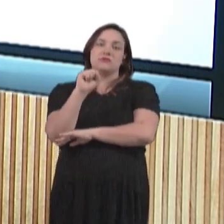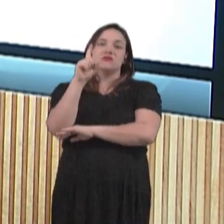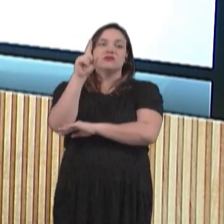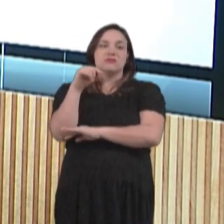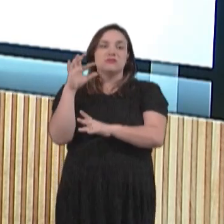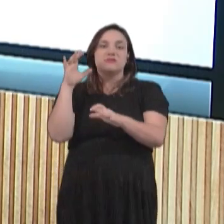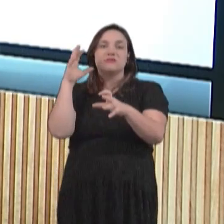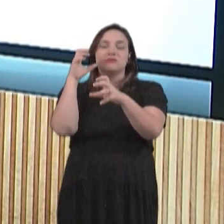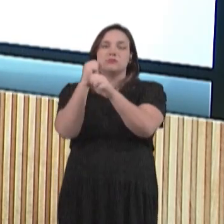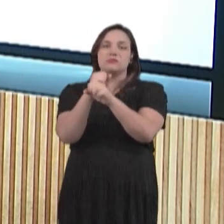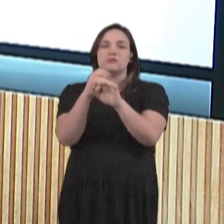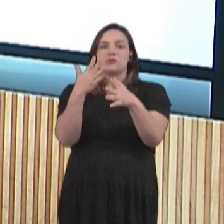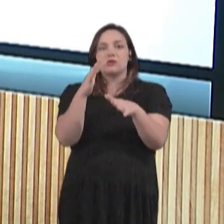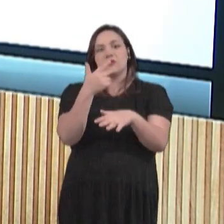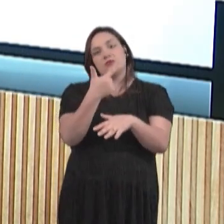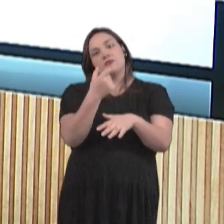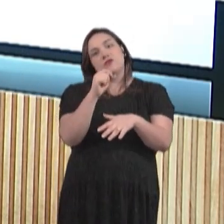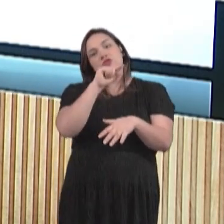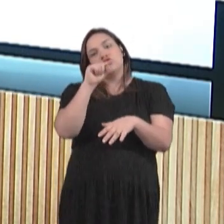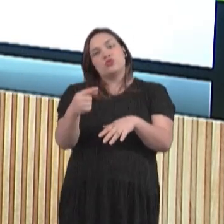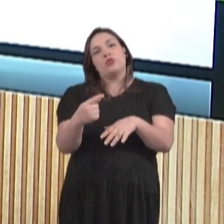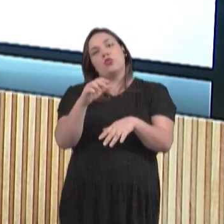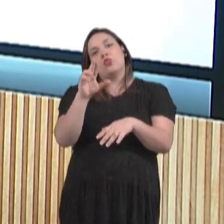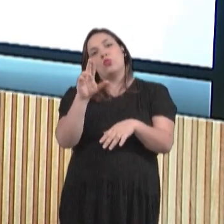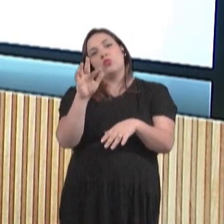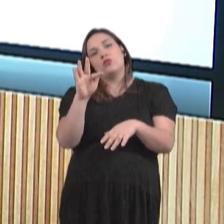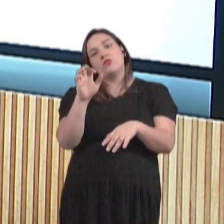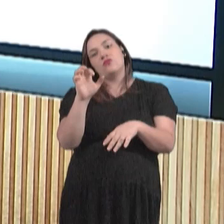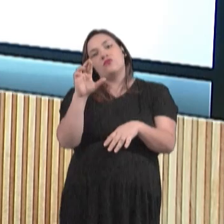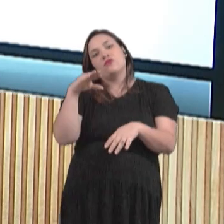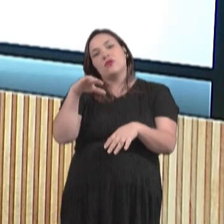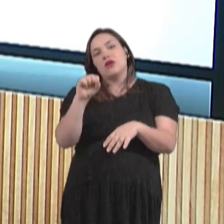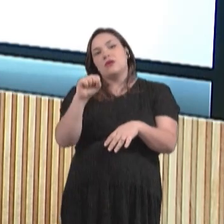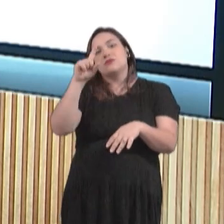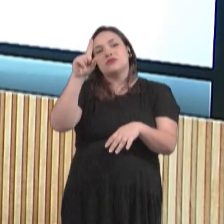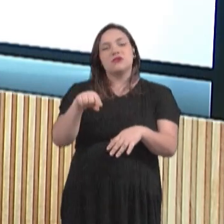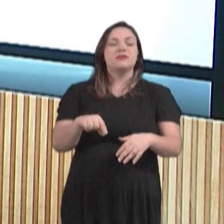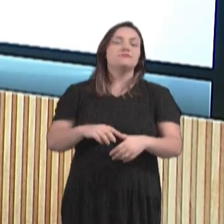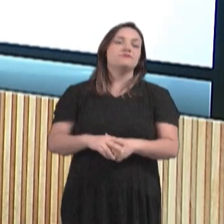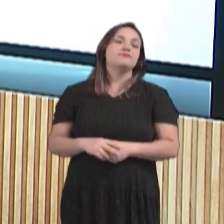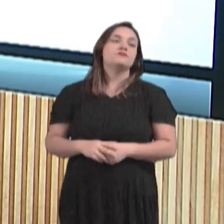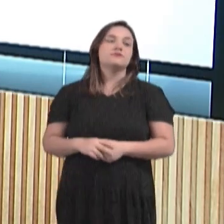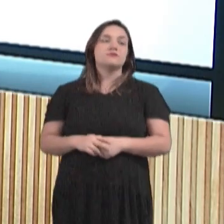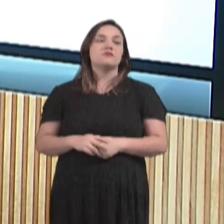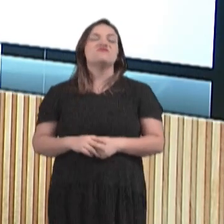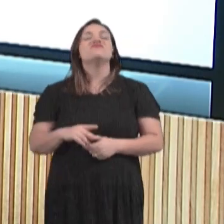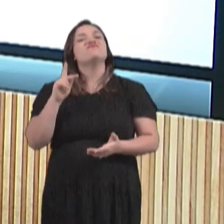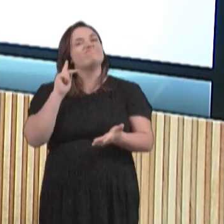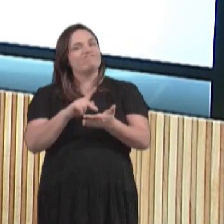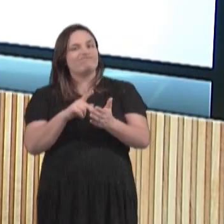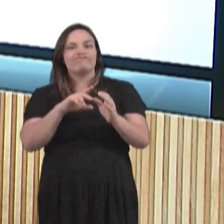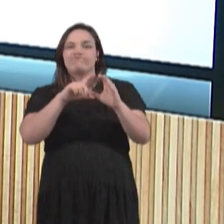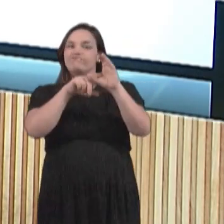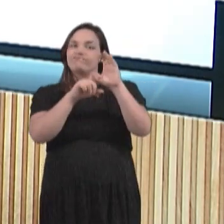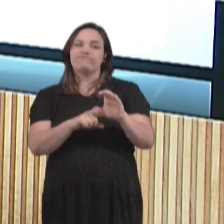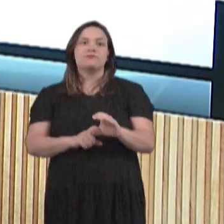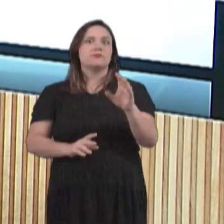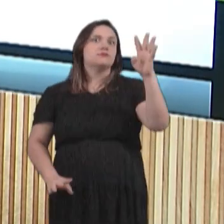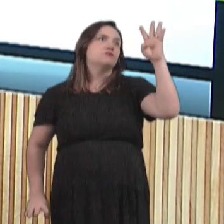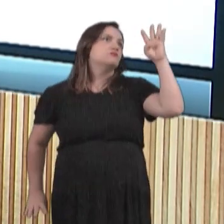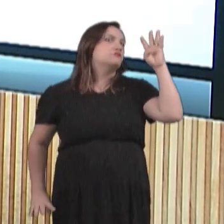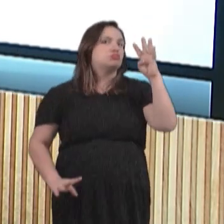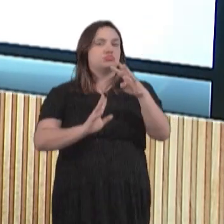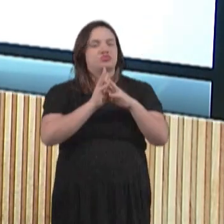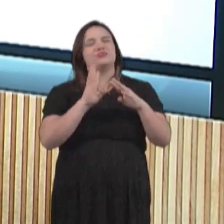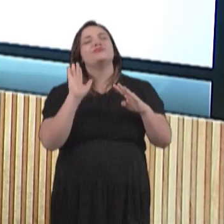num montante superior a 20 mil UFERMs, né? Então, medida para caracterizar aquele devedor, né, já